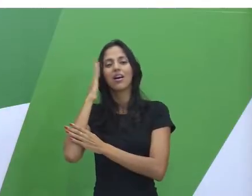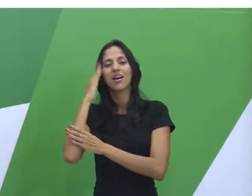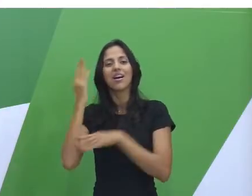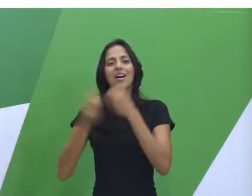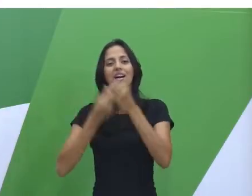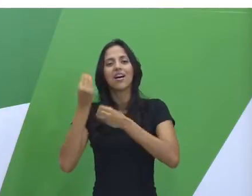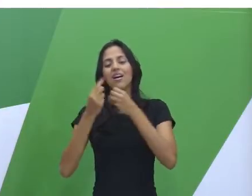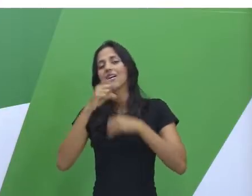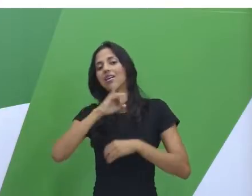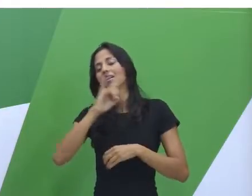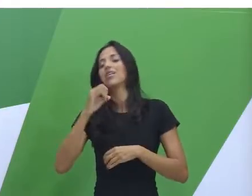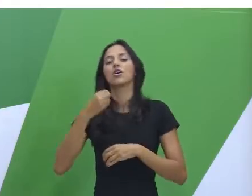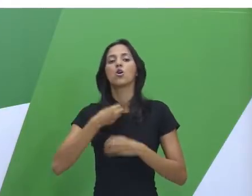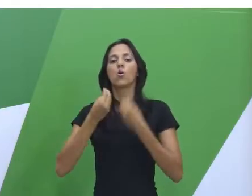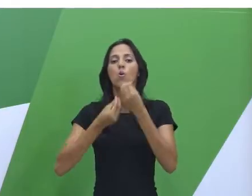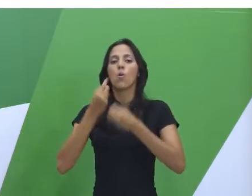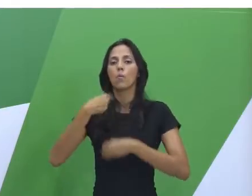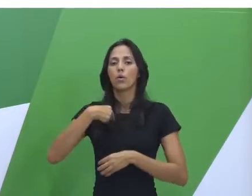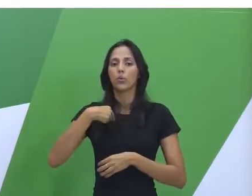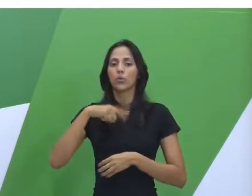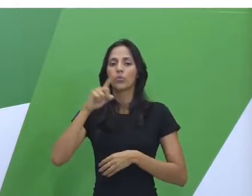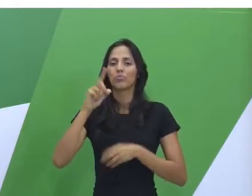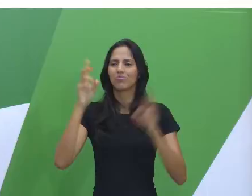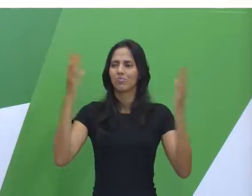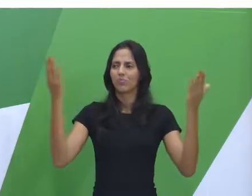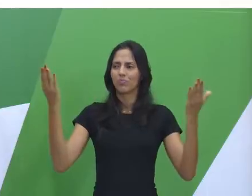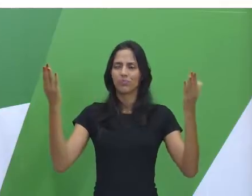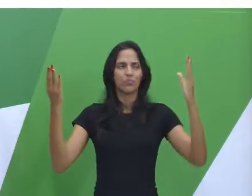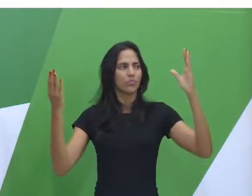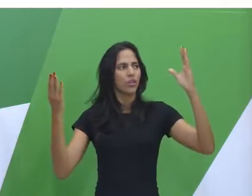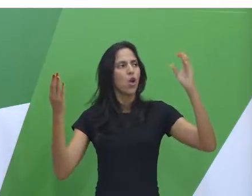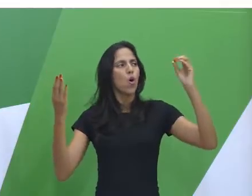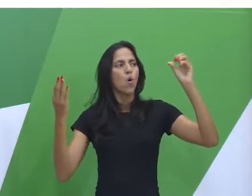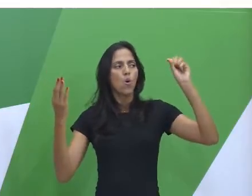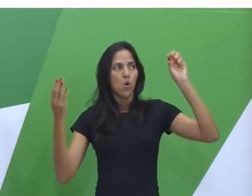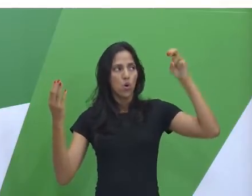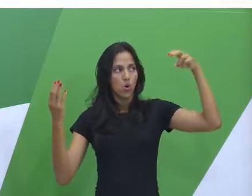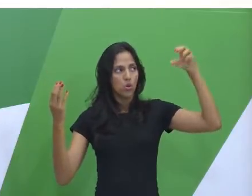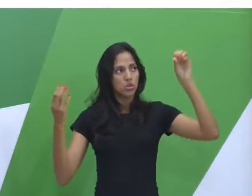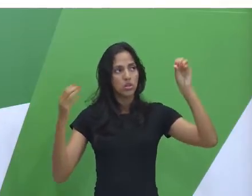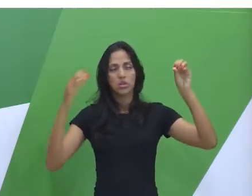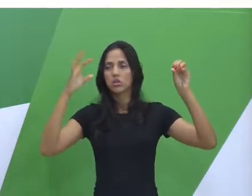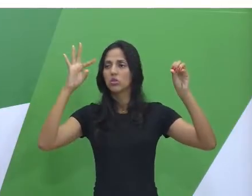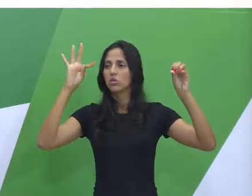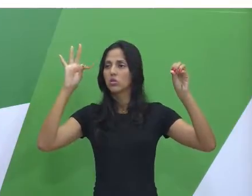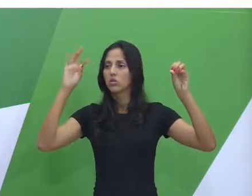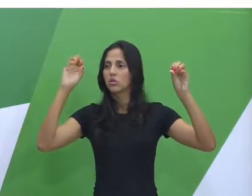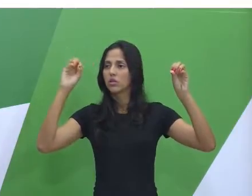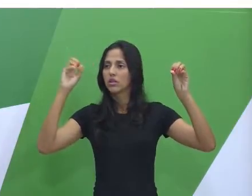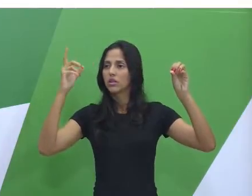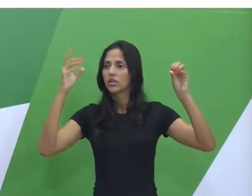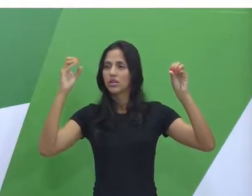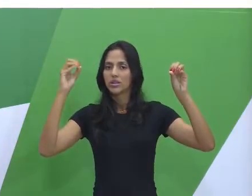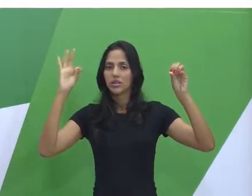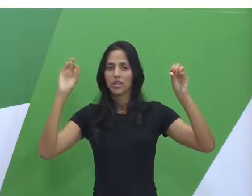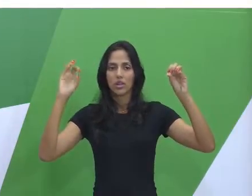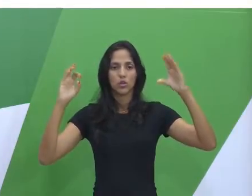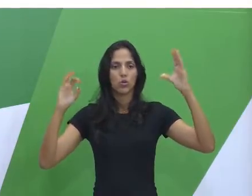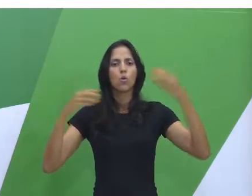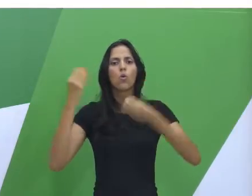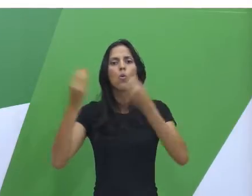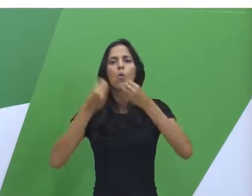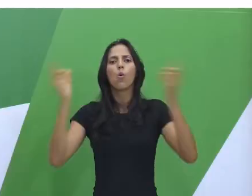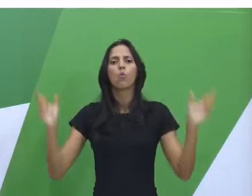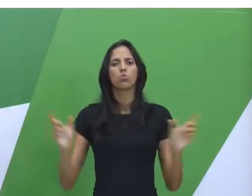vai para uma outra visão, muda o contexto, muda a análise, nós temos o que? O cosseno do ângulo.